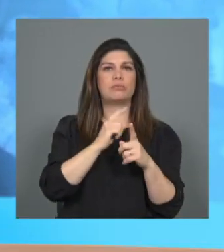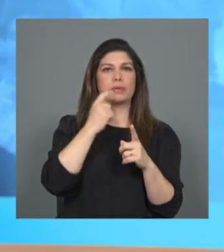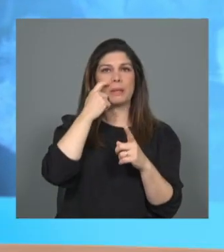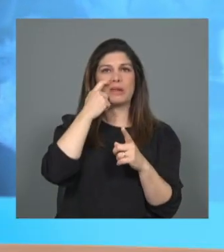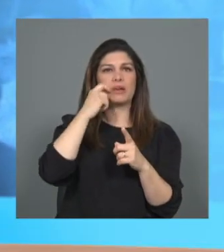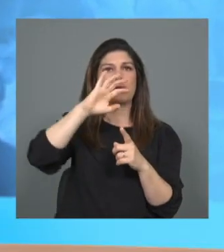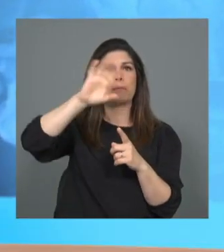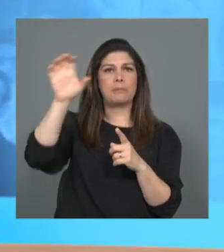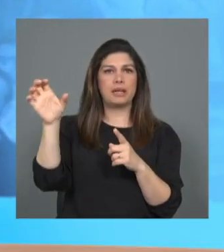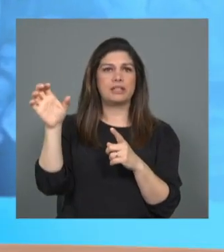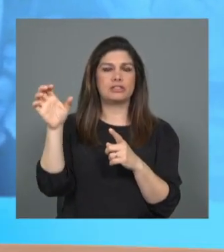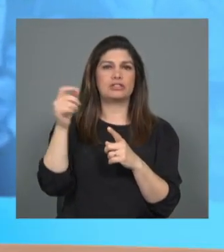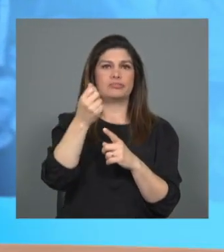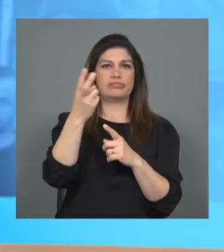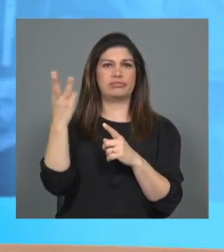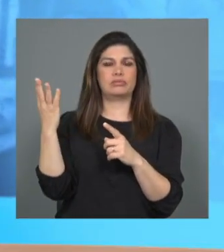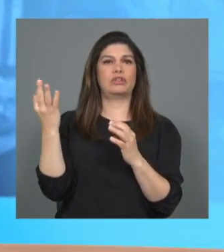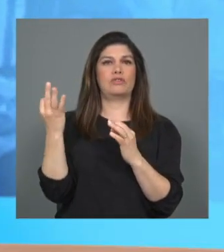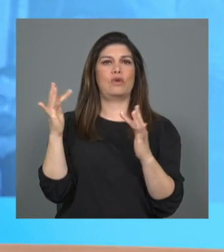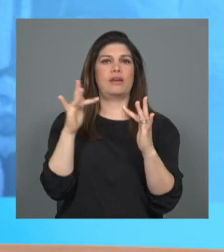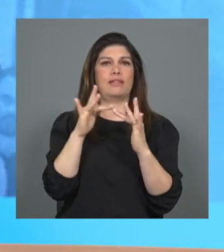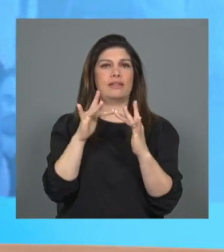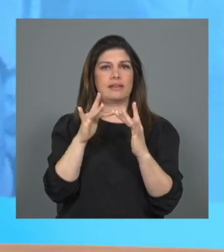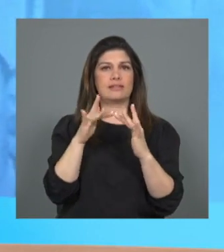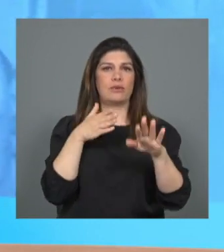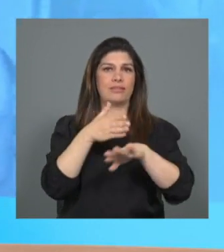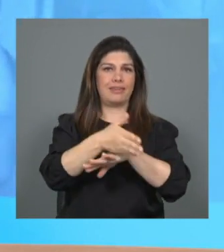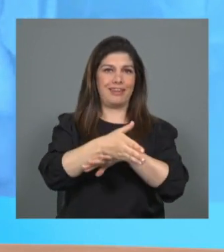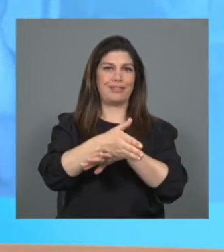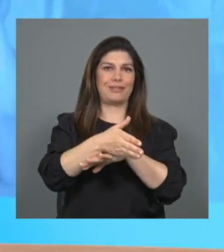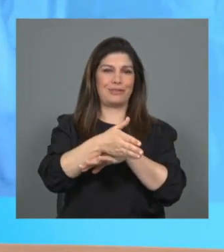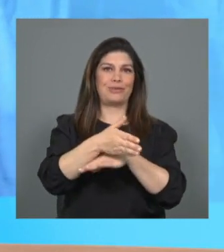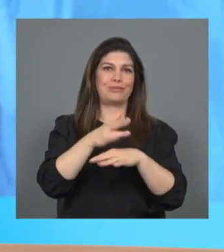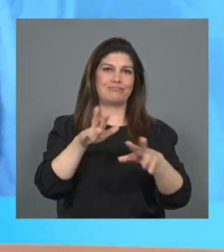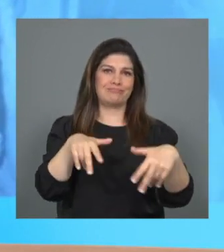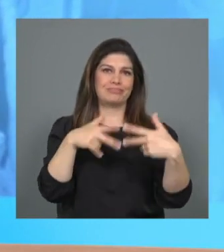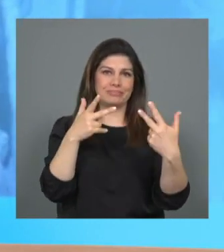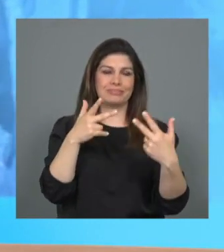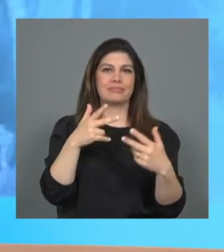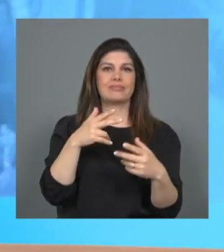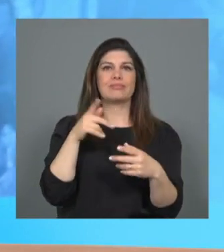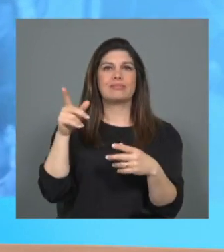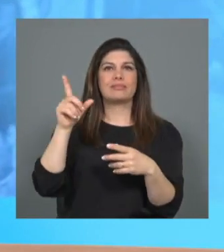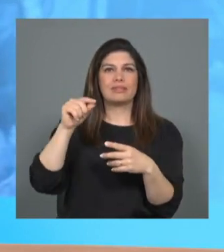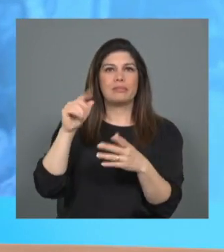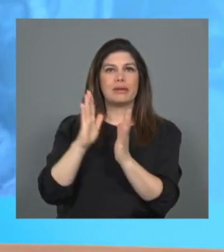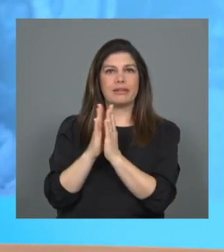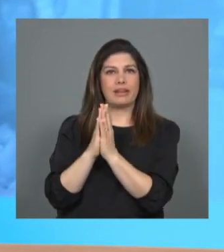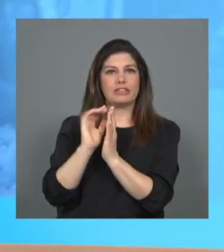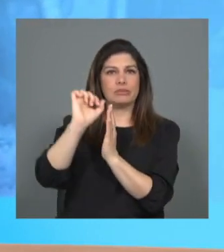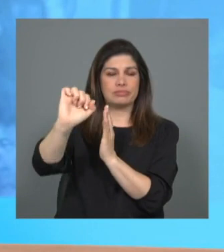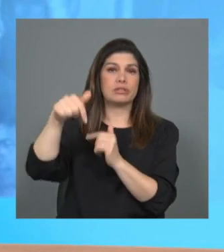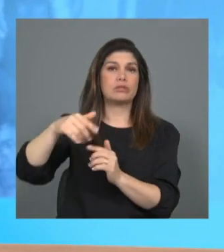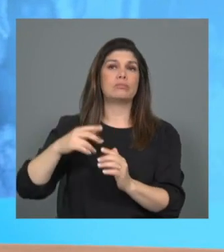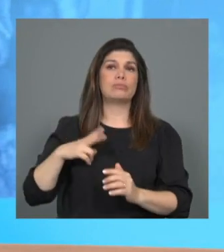ligações em direto às conferências, à missa com o Papa, que promoveram ações próprias dentro das dioceses, como em Portugal também